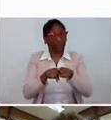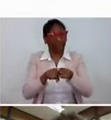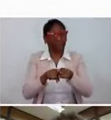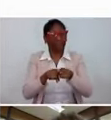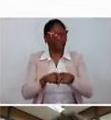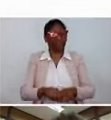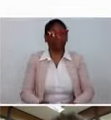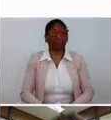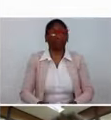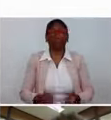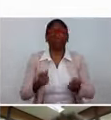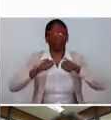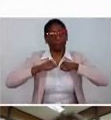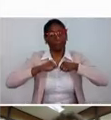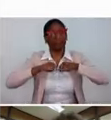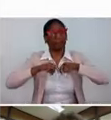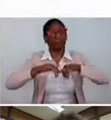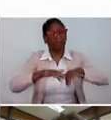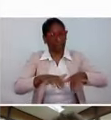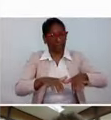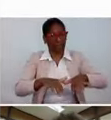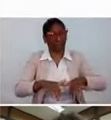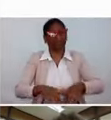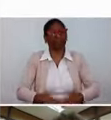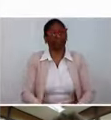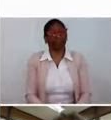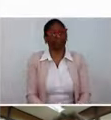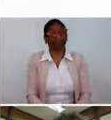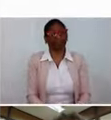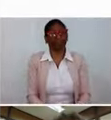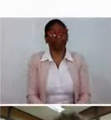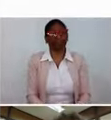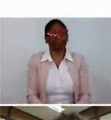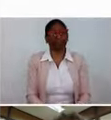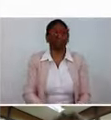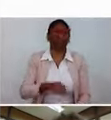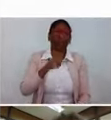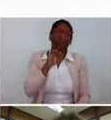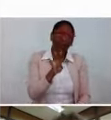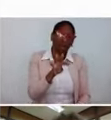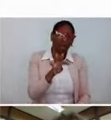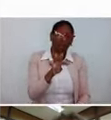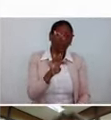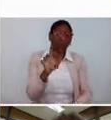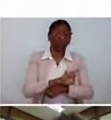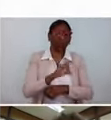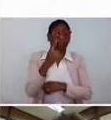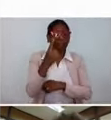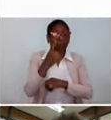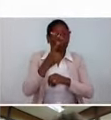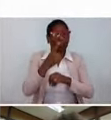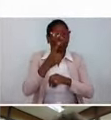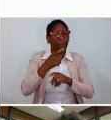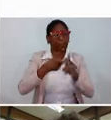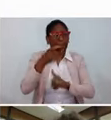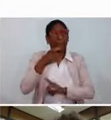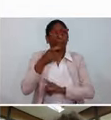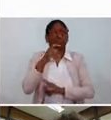de toda a pandemia, né? Que leito pediátrico houve essa evolução, saindo de 4 no dia 1º de janeiro para 40